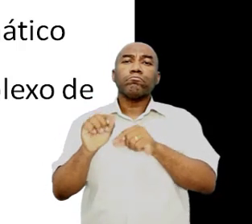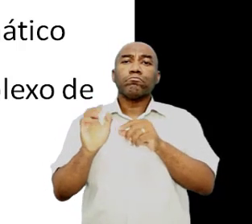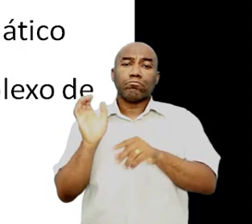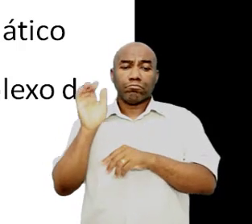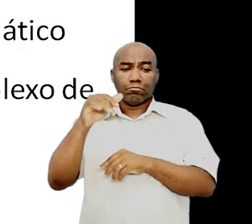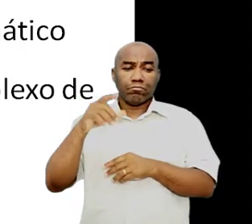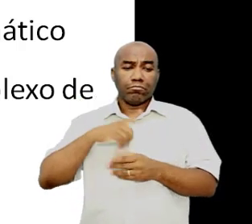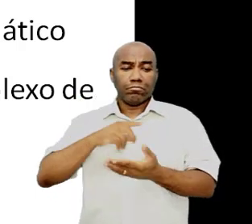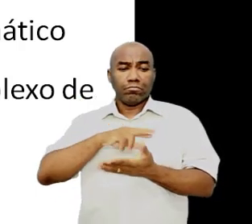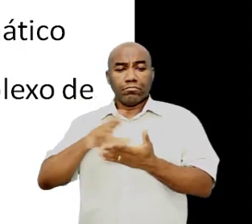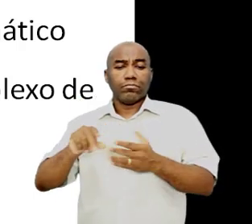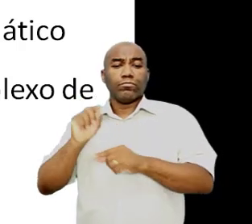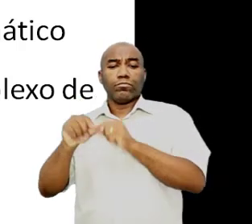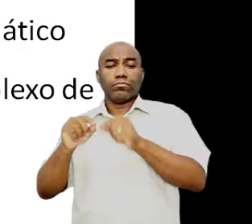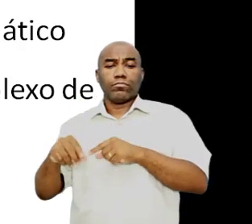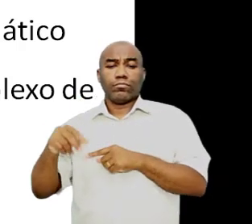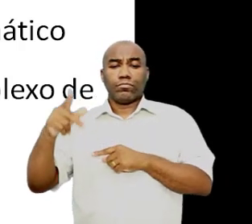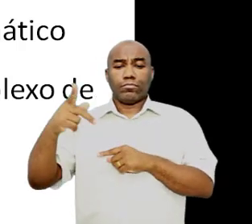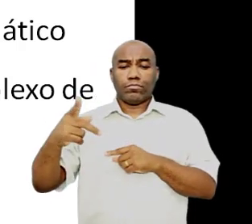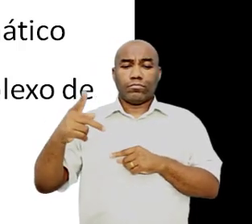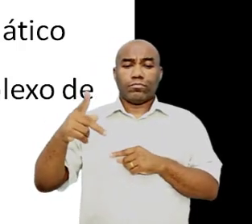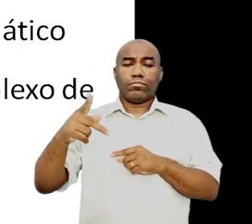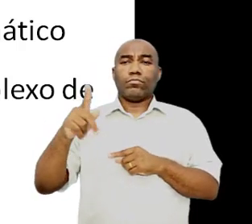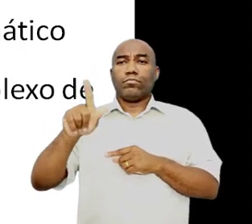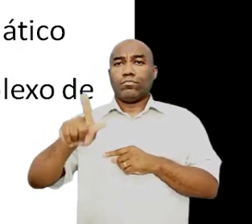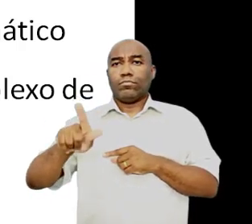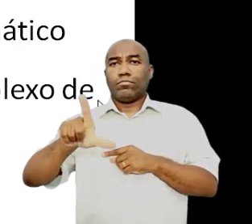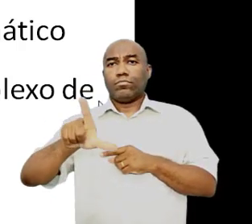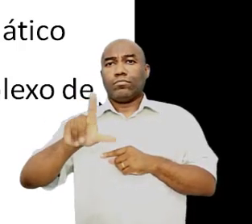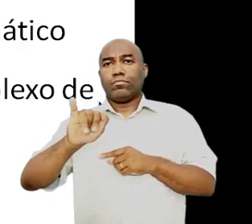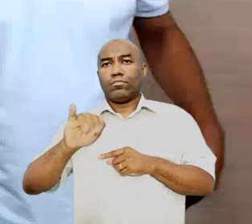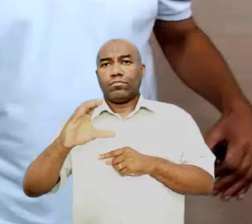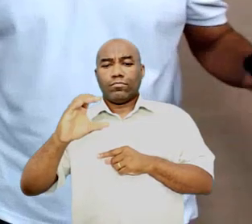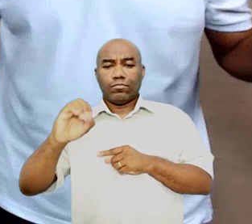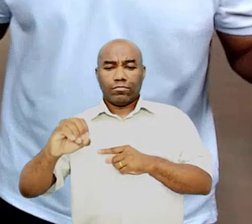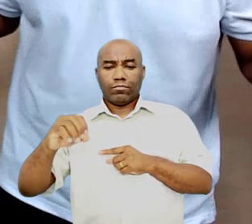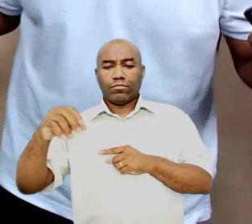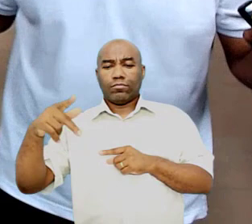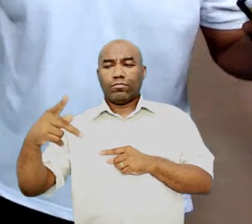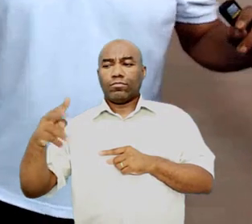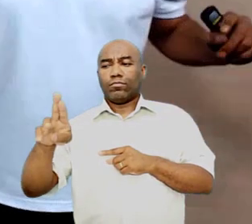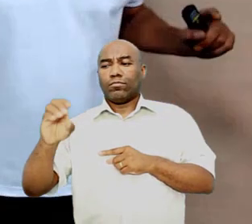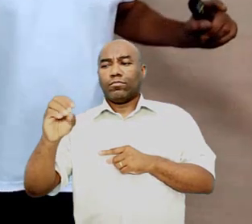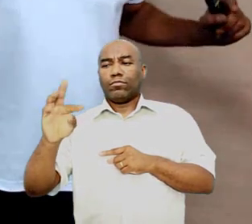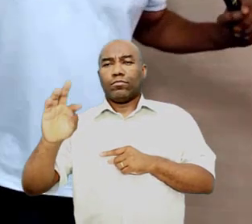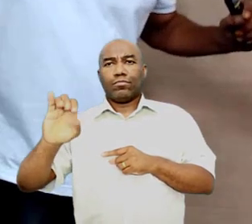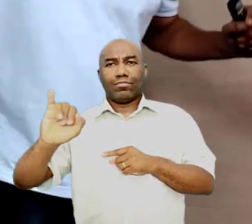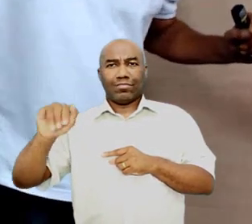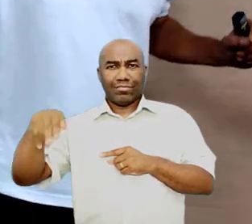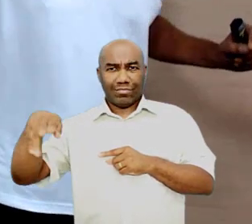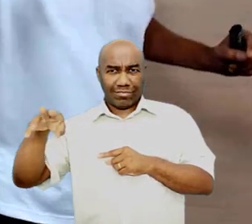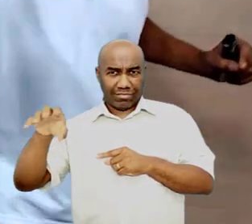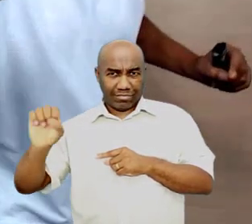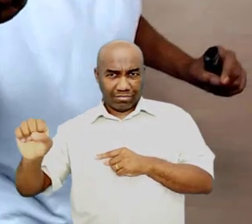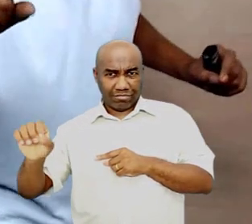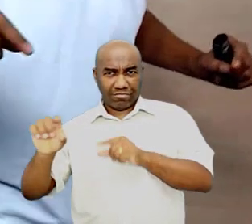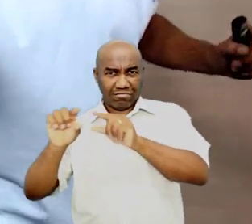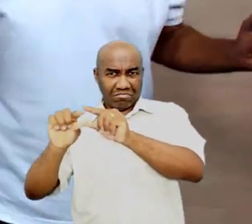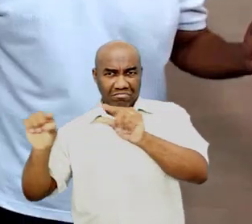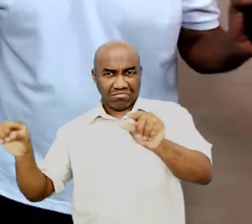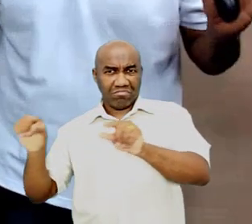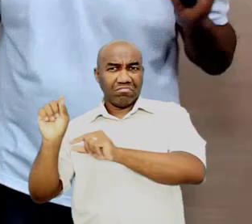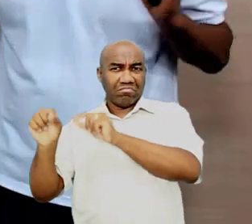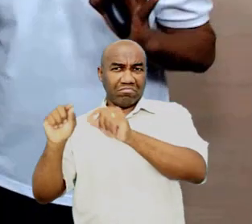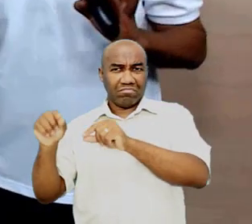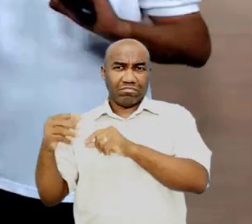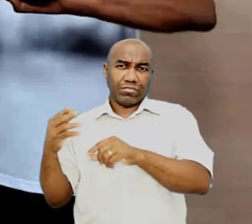inseridos glicoproteína. O que são glicoproteína? É uma mistura, sabe de quê? De açúcares